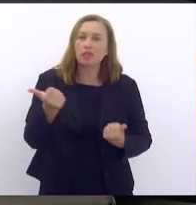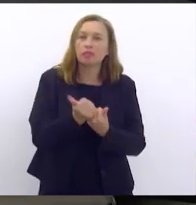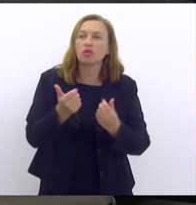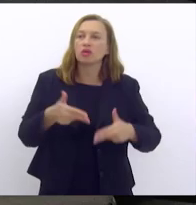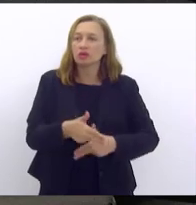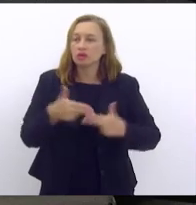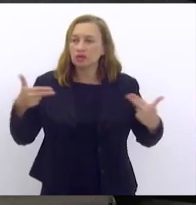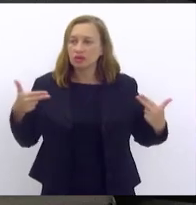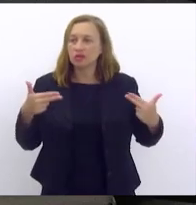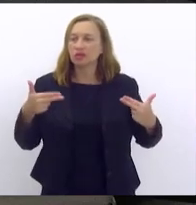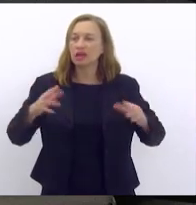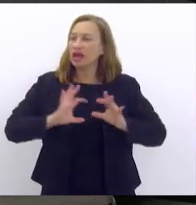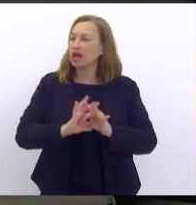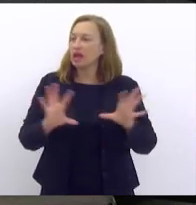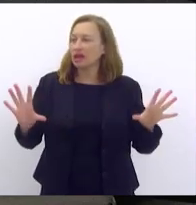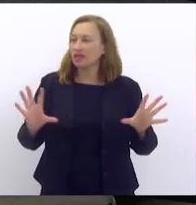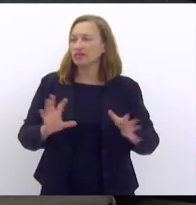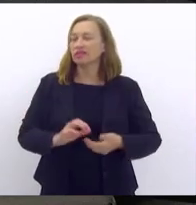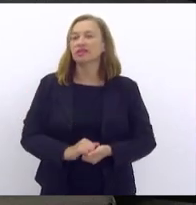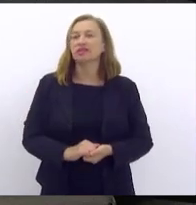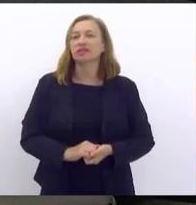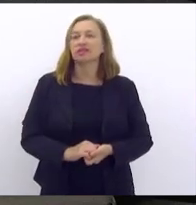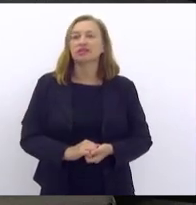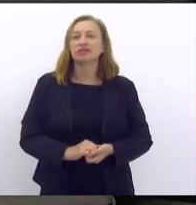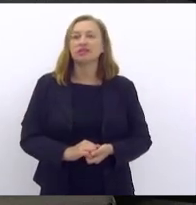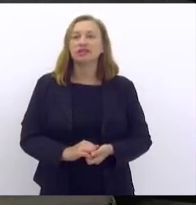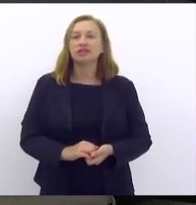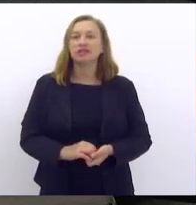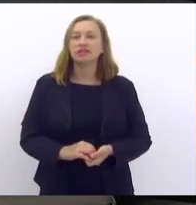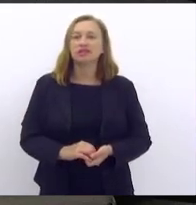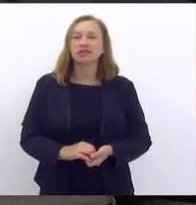hip-hop, fique à vontade, a coautoria está aberta.